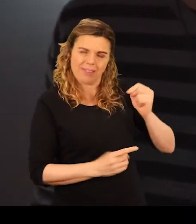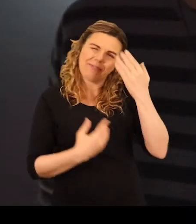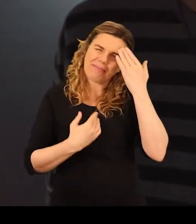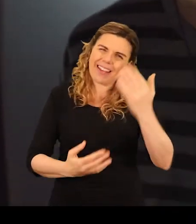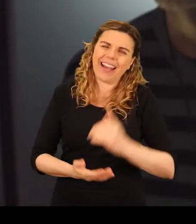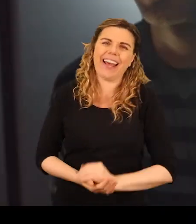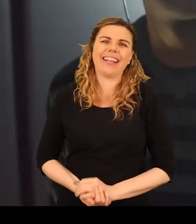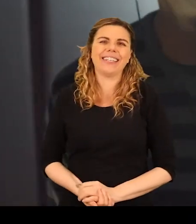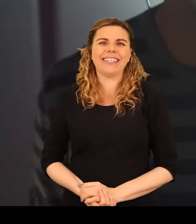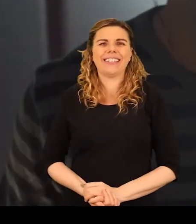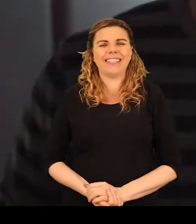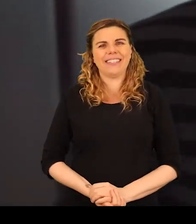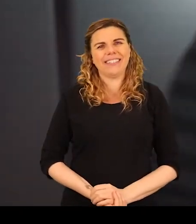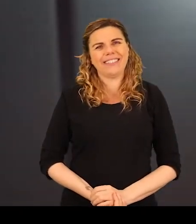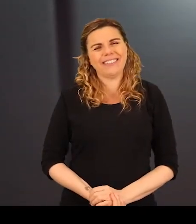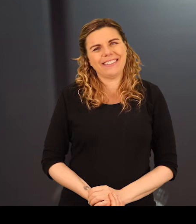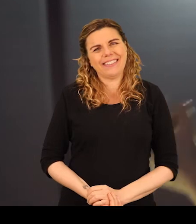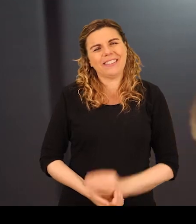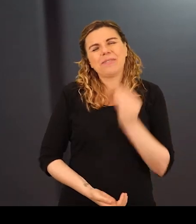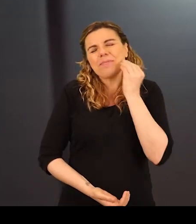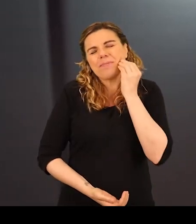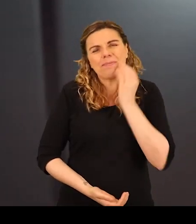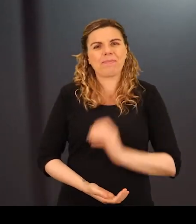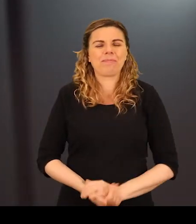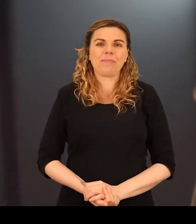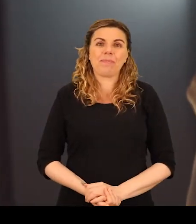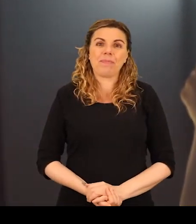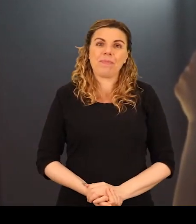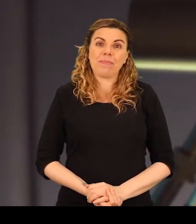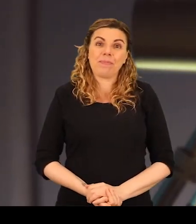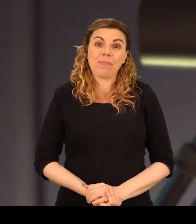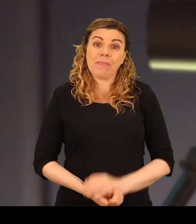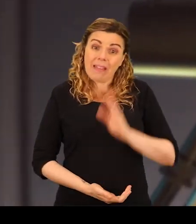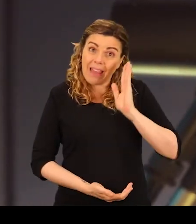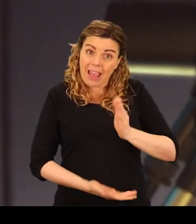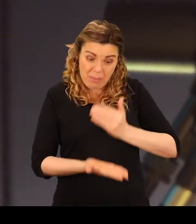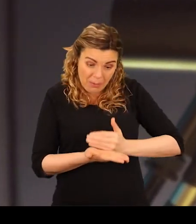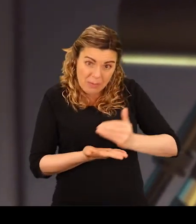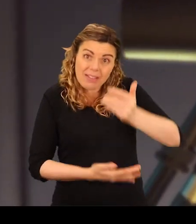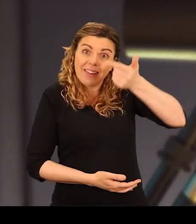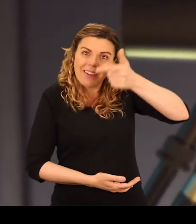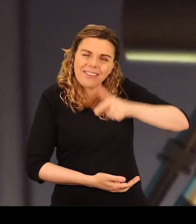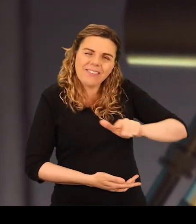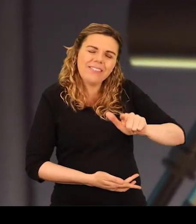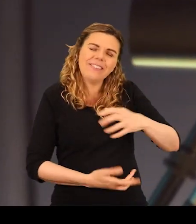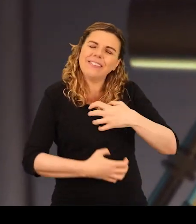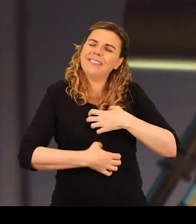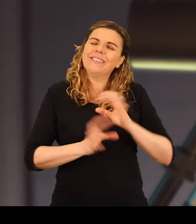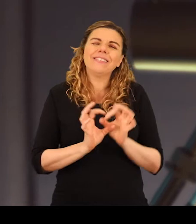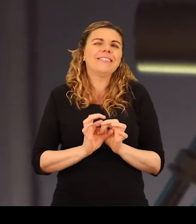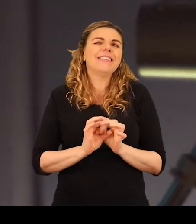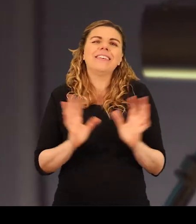bom? Muito obrigada. Jair usa uma camiseta listrada cinza e preto e está com headphones. Se abraçam se é pra sorrindo. Recomeçar,